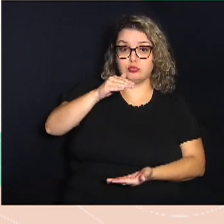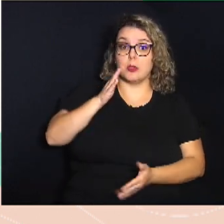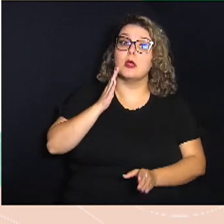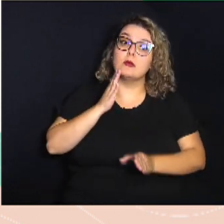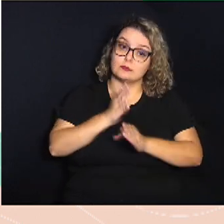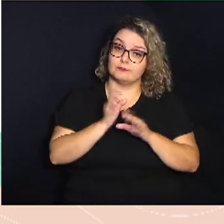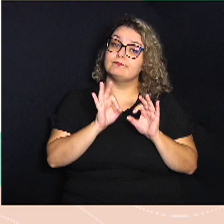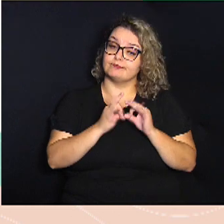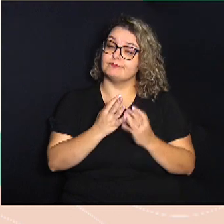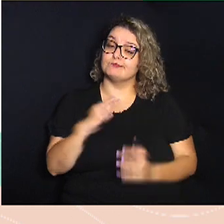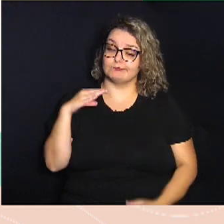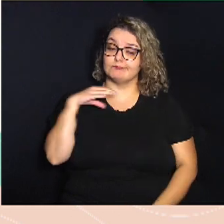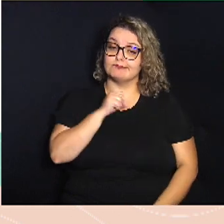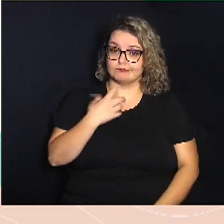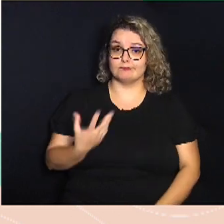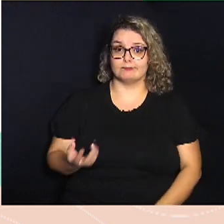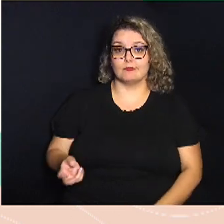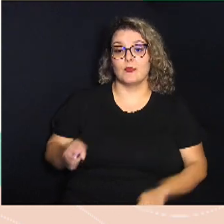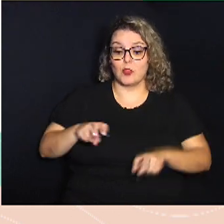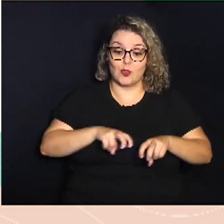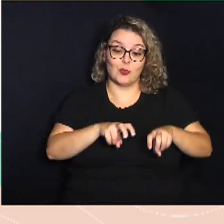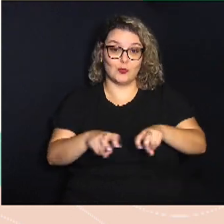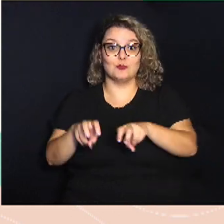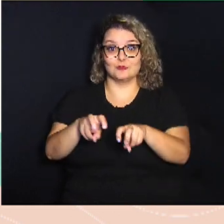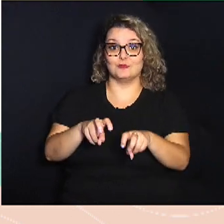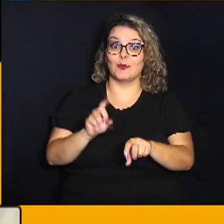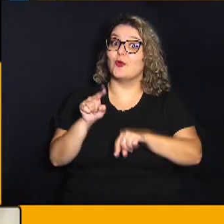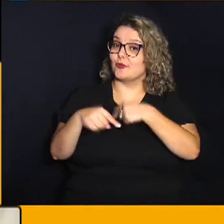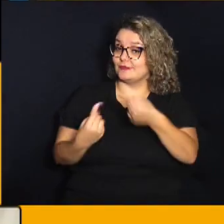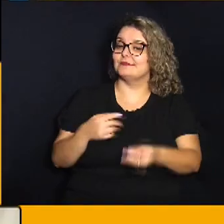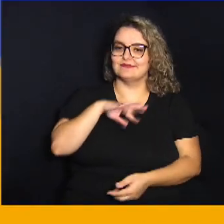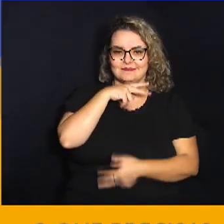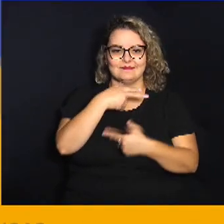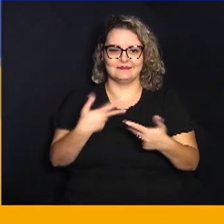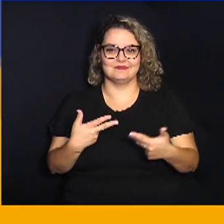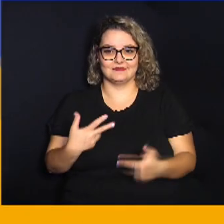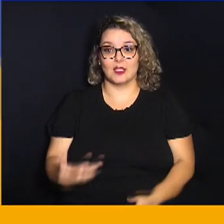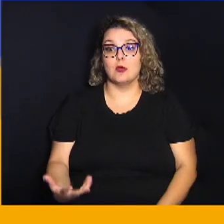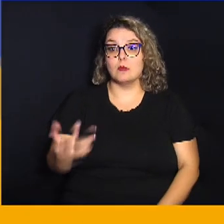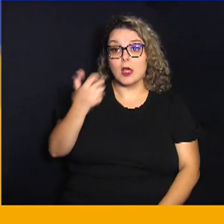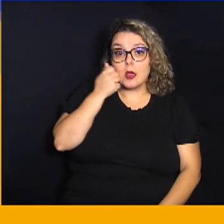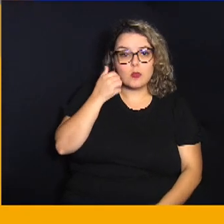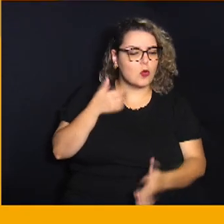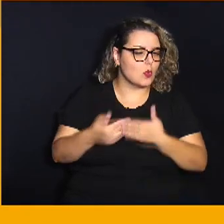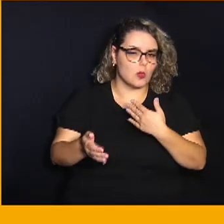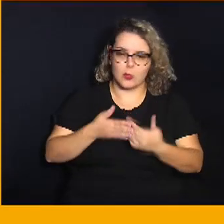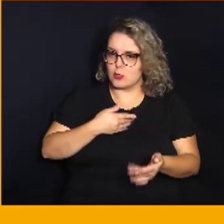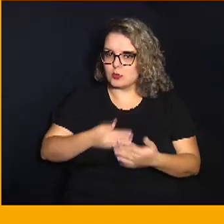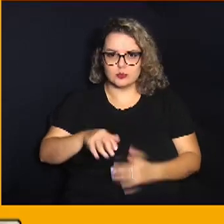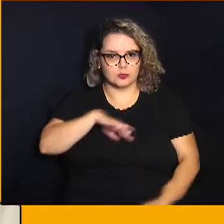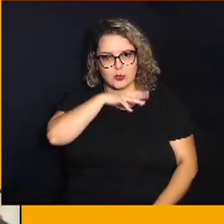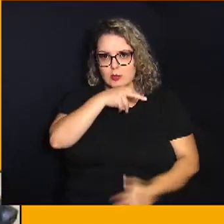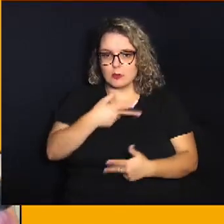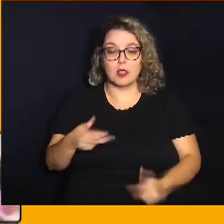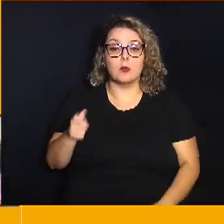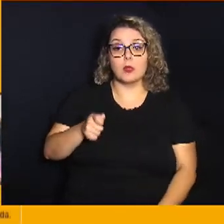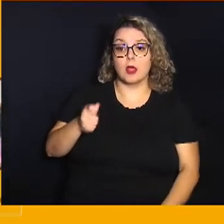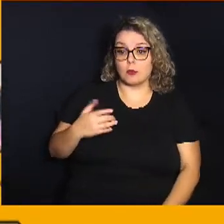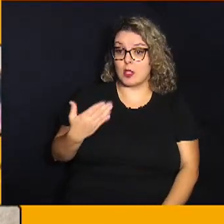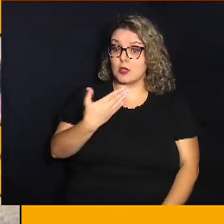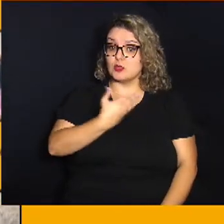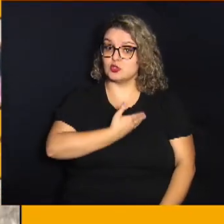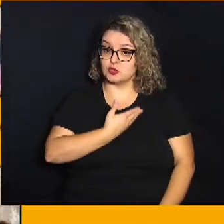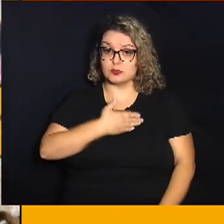uma família. Elas se dão muito bem com outros animais. Para adotar qualquer animal da Associação Amigos dos